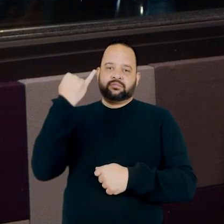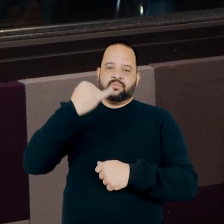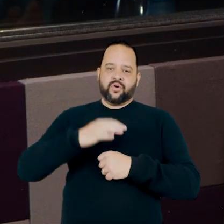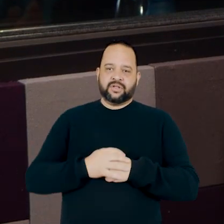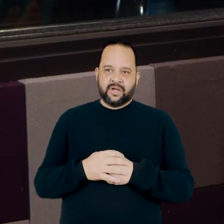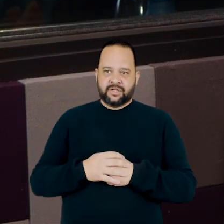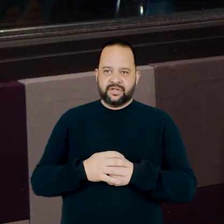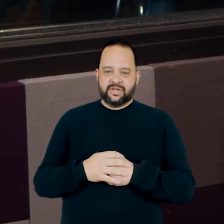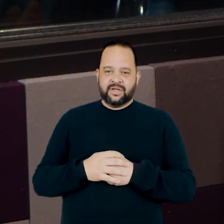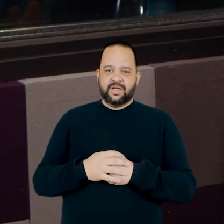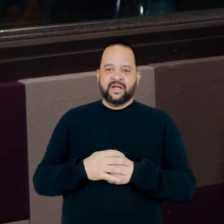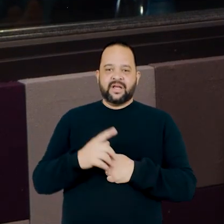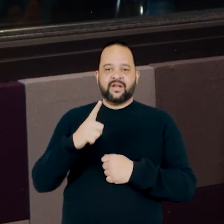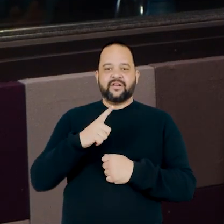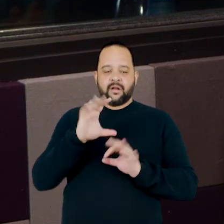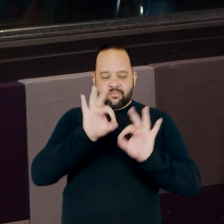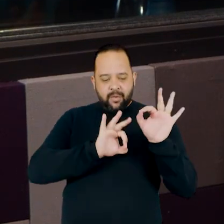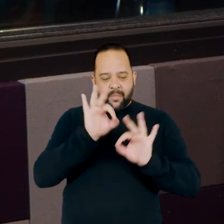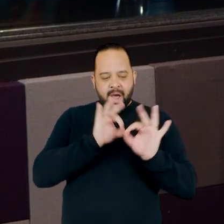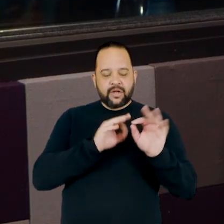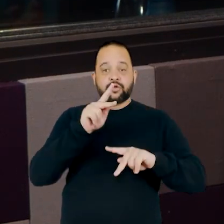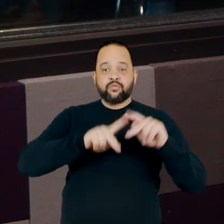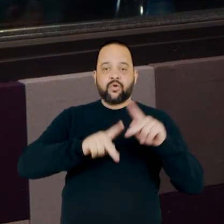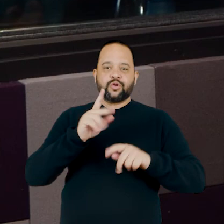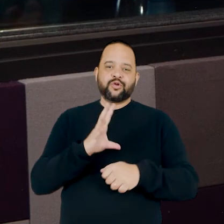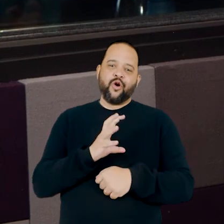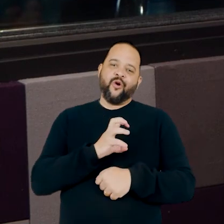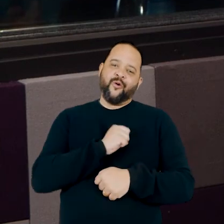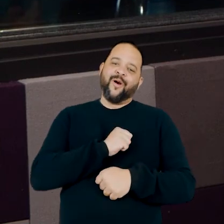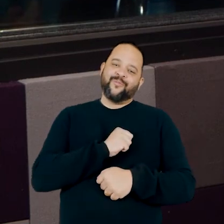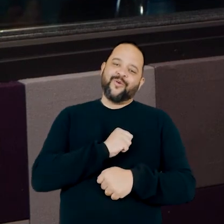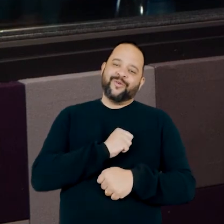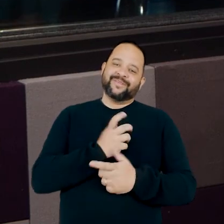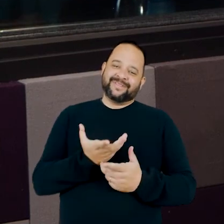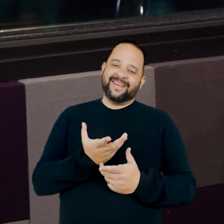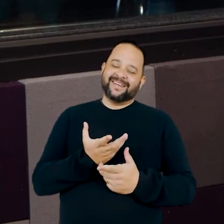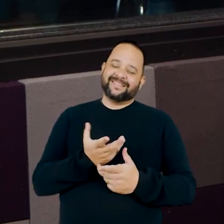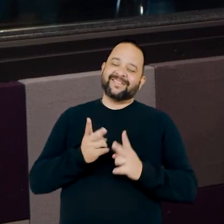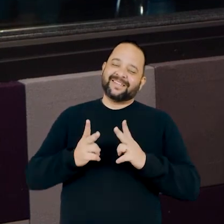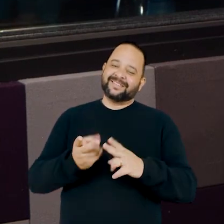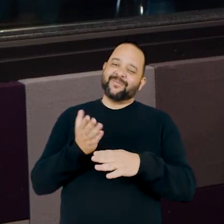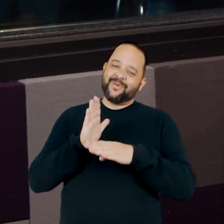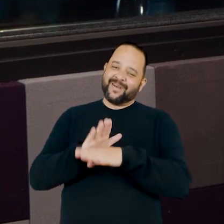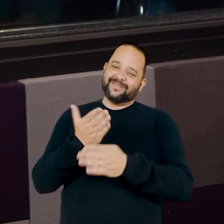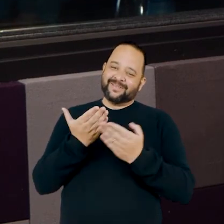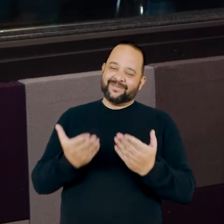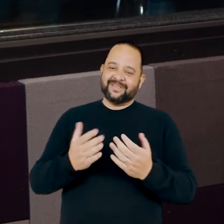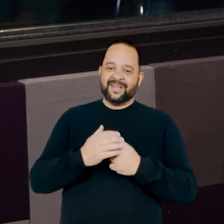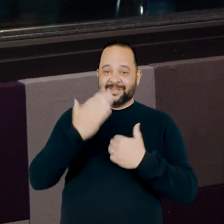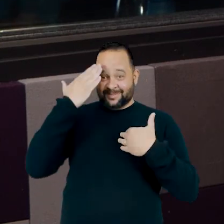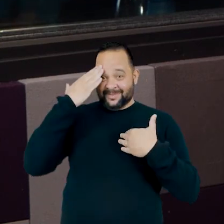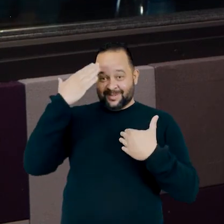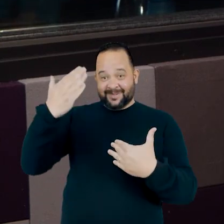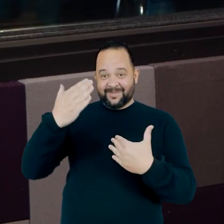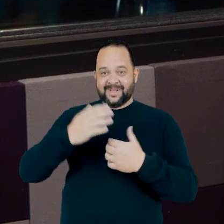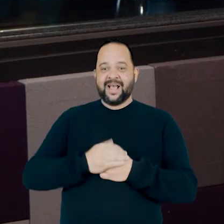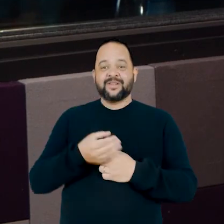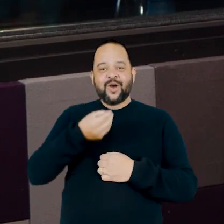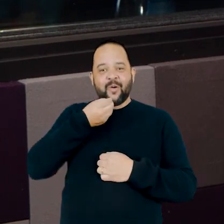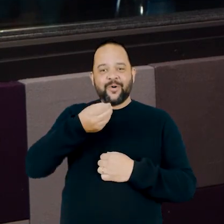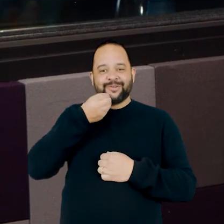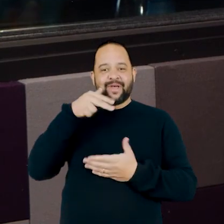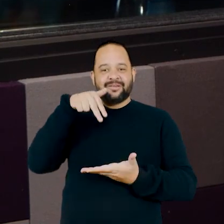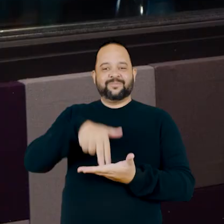ela coloca esse amor em seus produtos, né? Conte com a gente. Sensacional. Obrigada. Obrigada, pessoal, pela